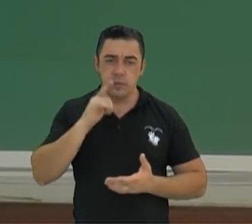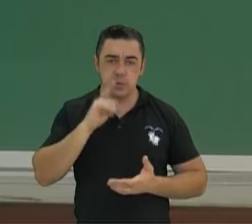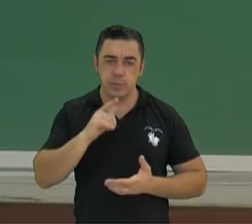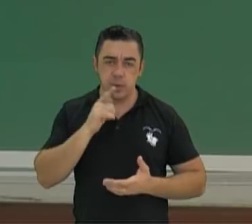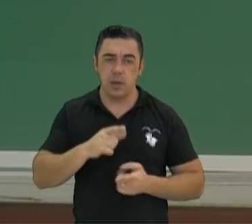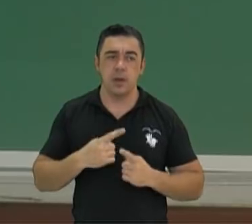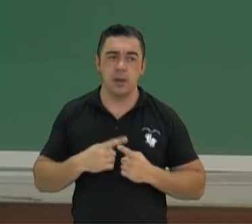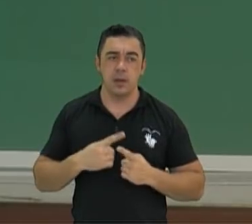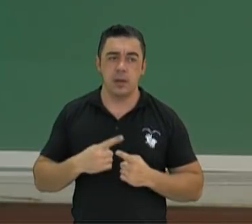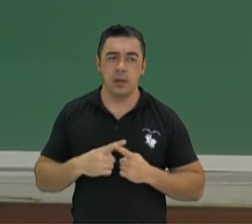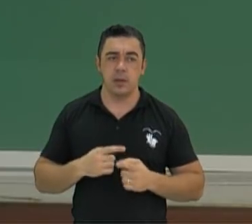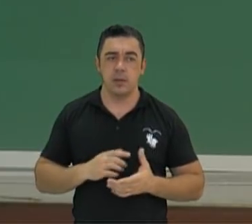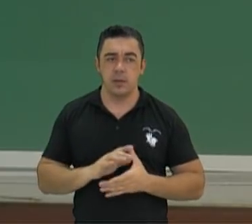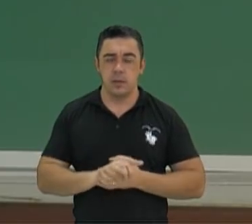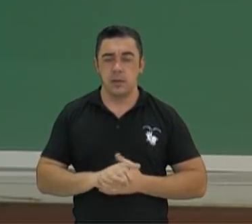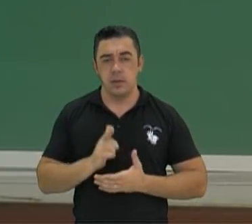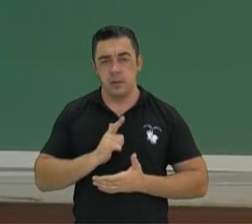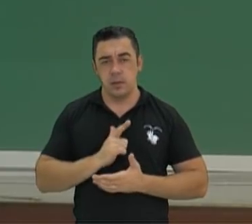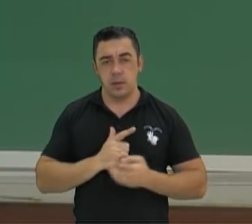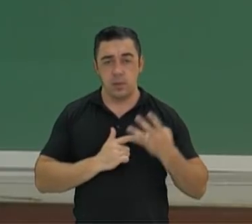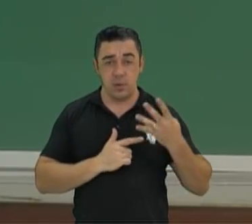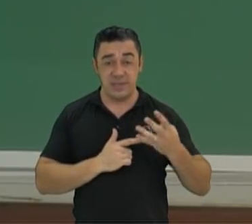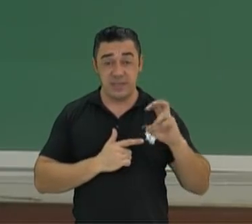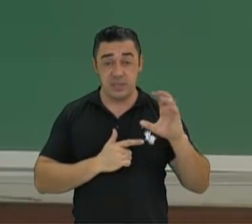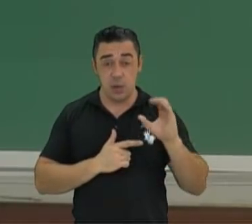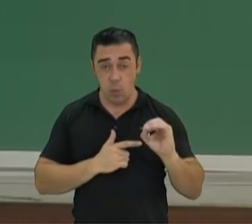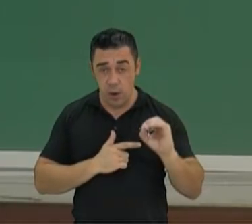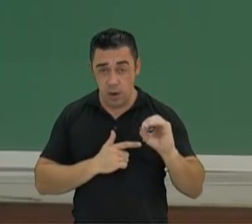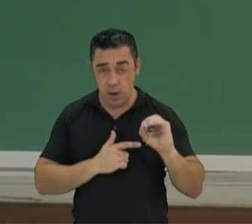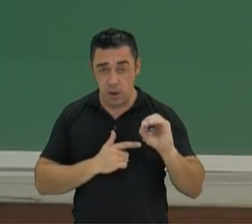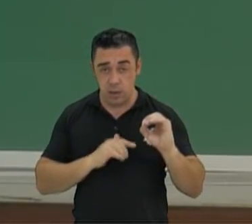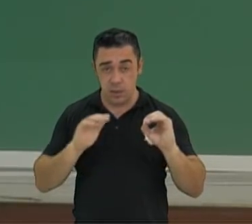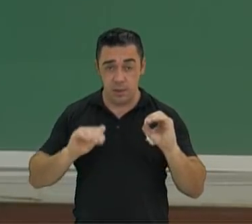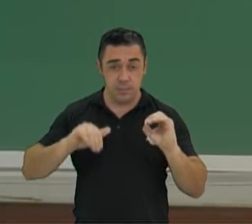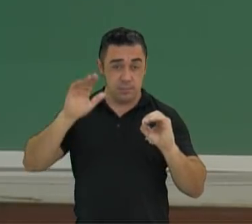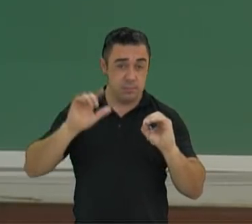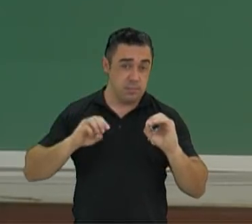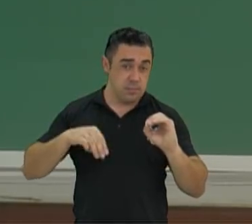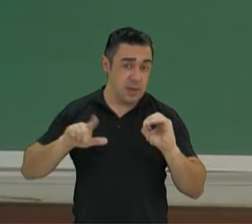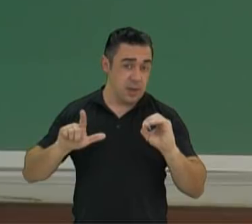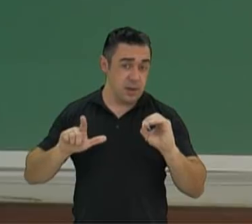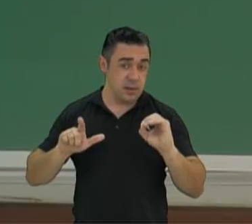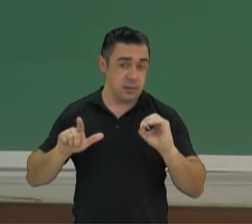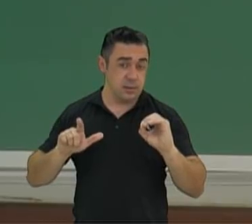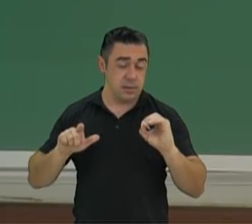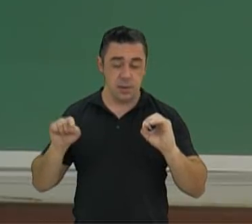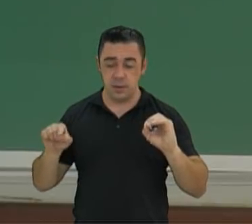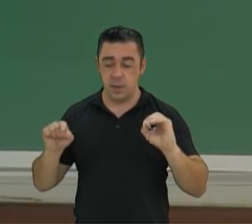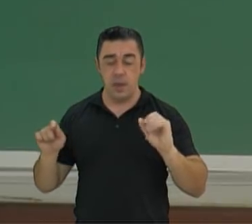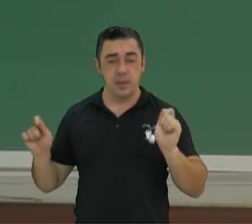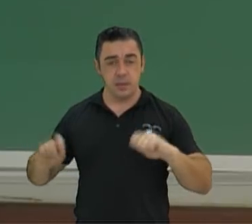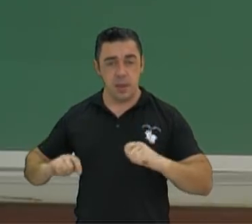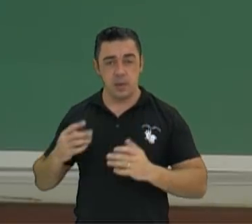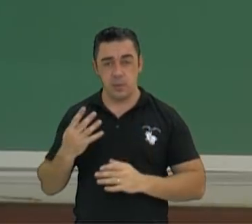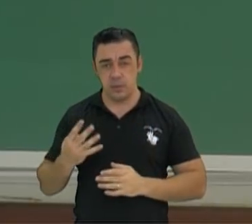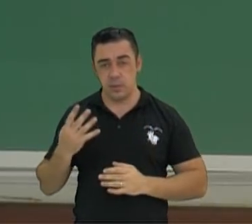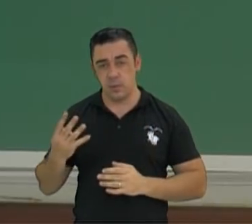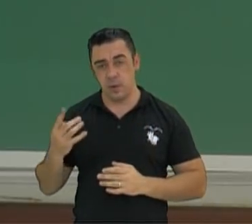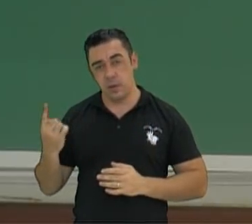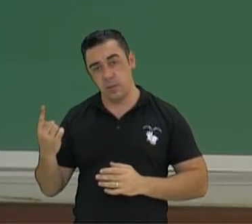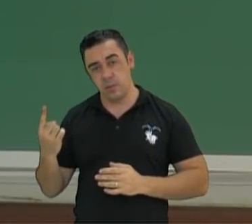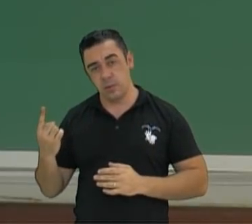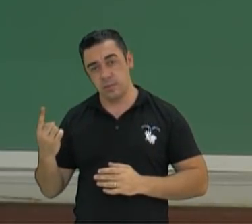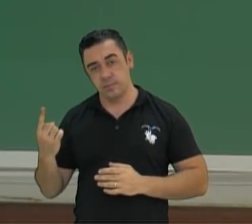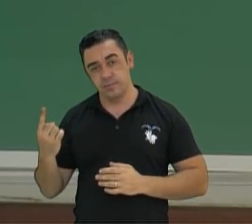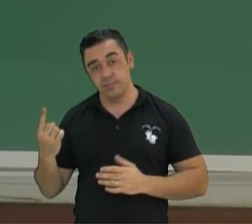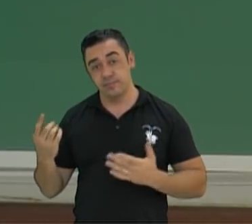certo, porque o pacote tem 450 ml e dentro do meu porta-sabonete só